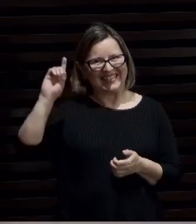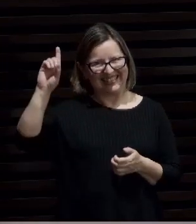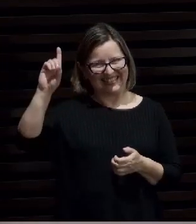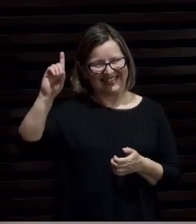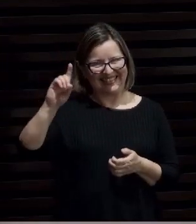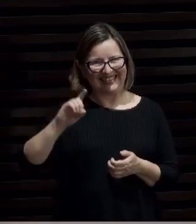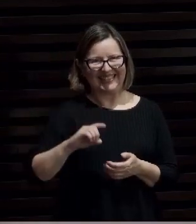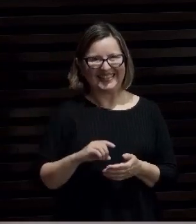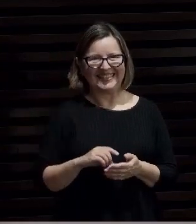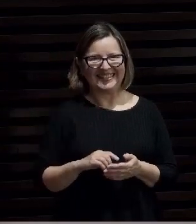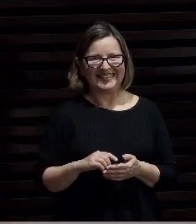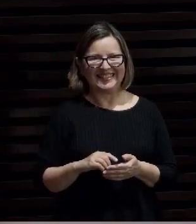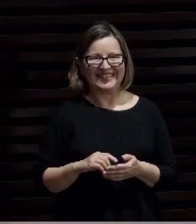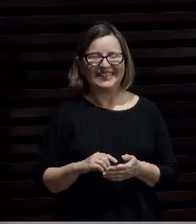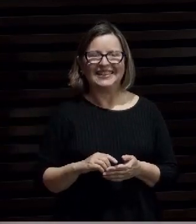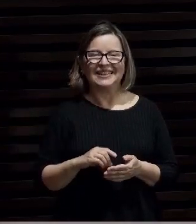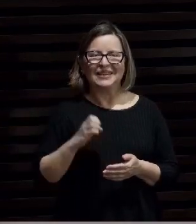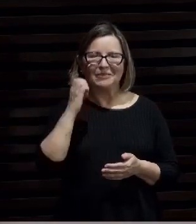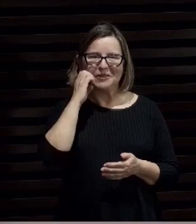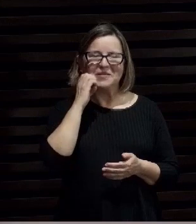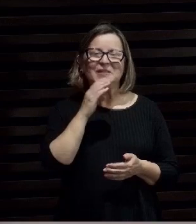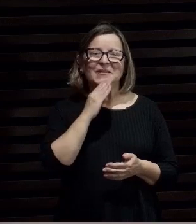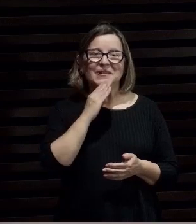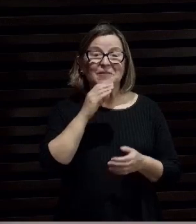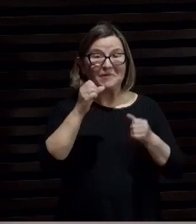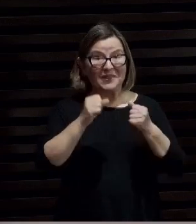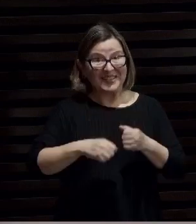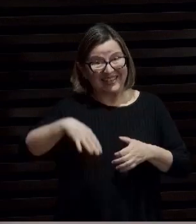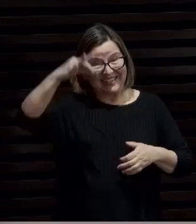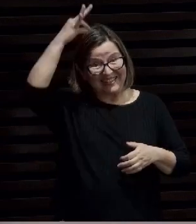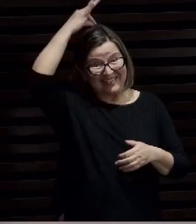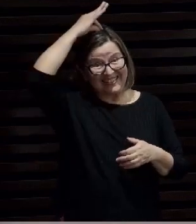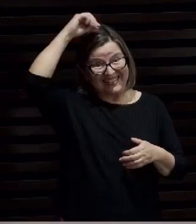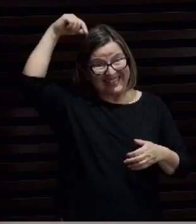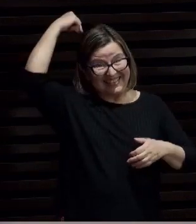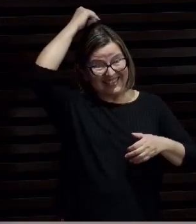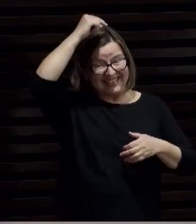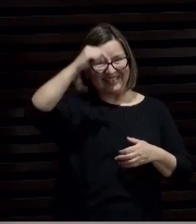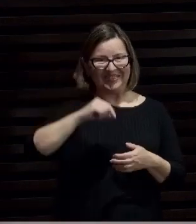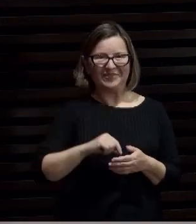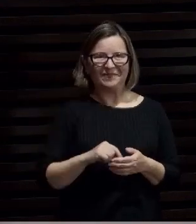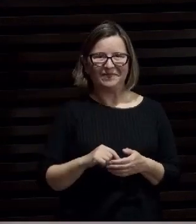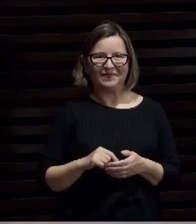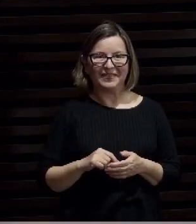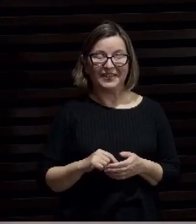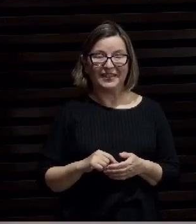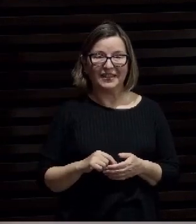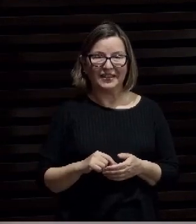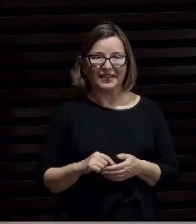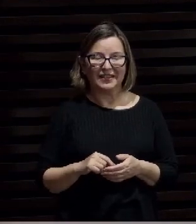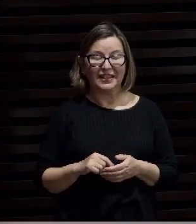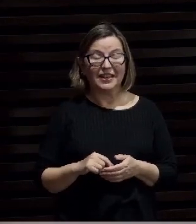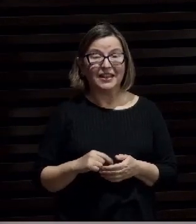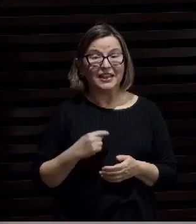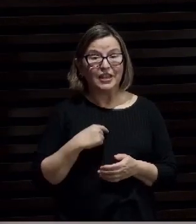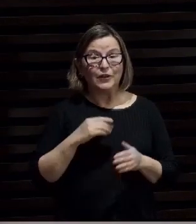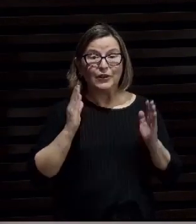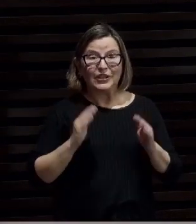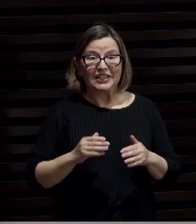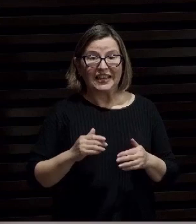E ela conhecia o poder do Espírito Santo. E quando aprove a Deus, meus amados, eu tinha 33 anos de